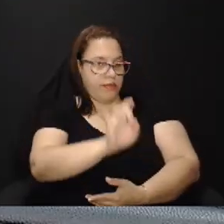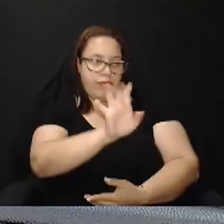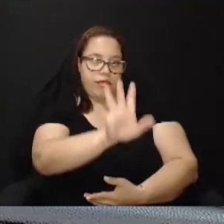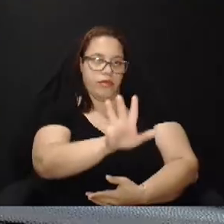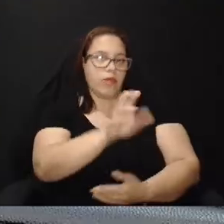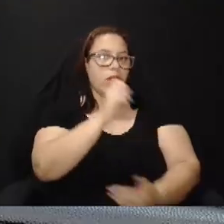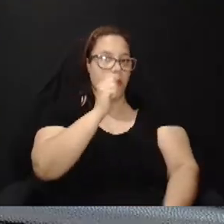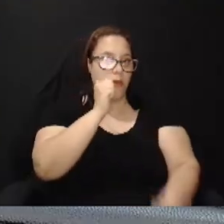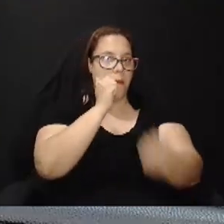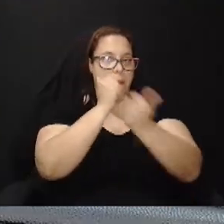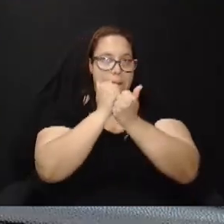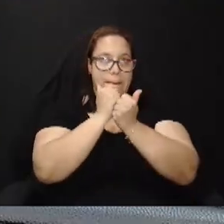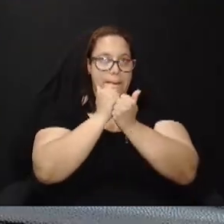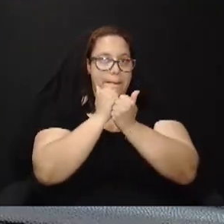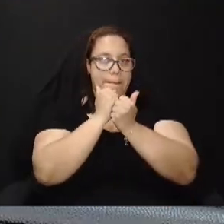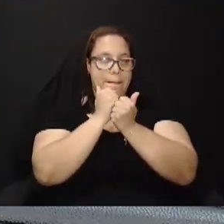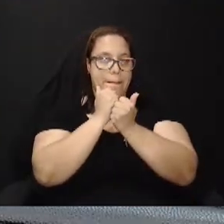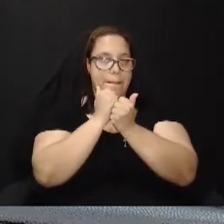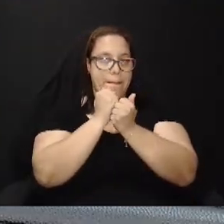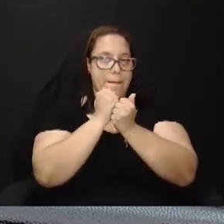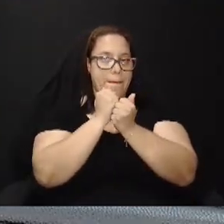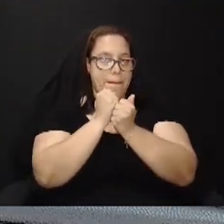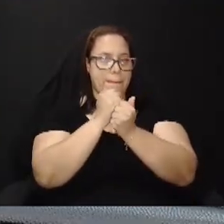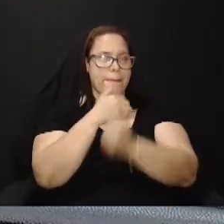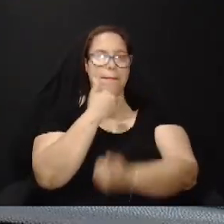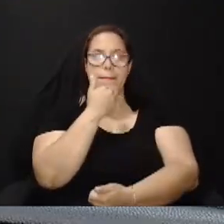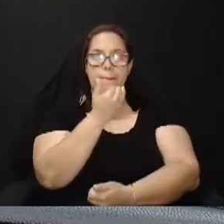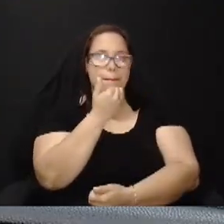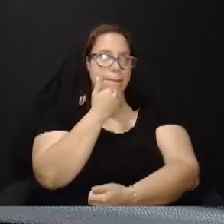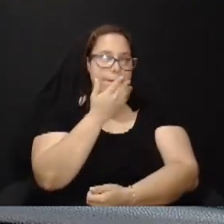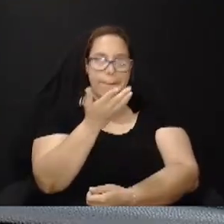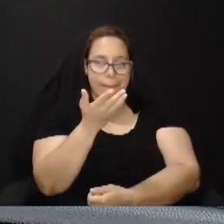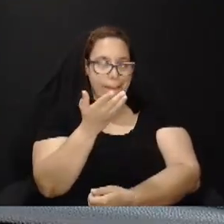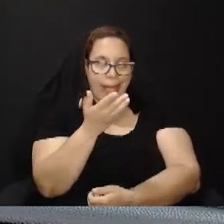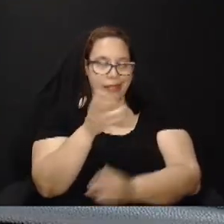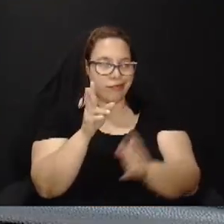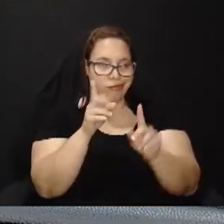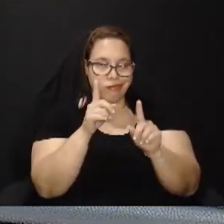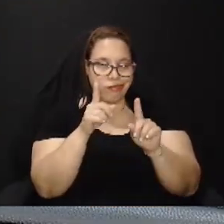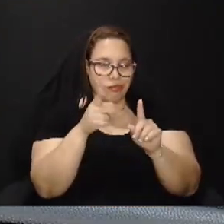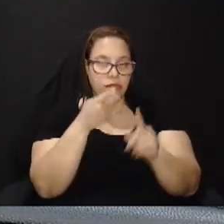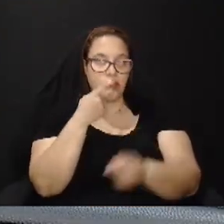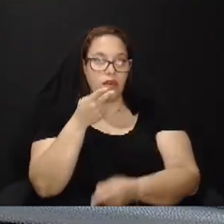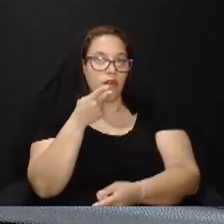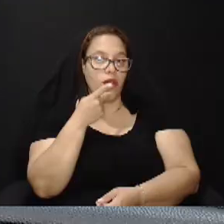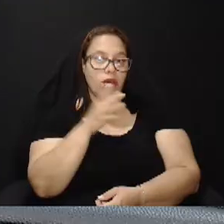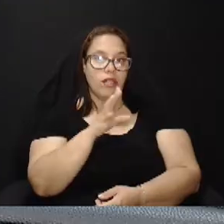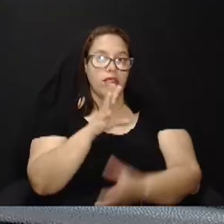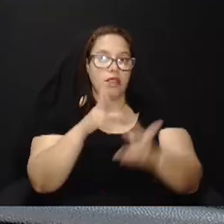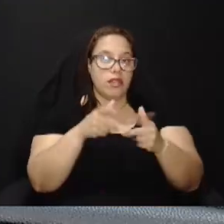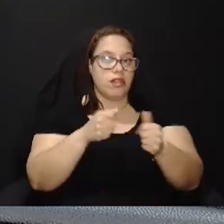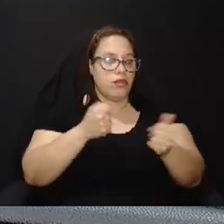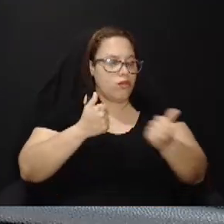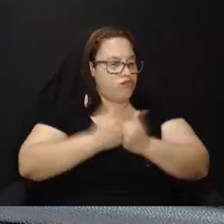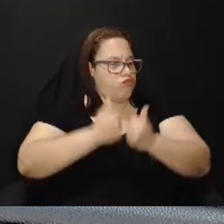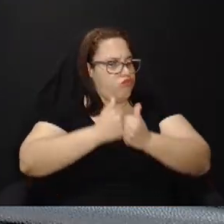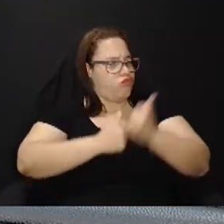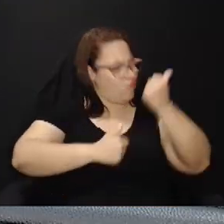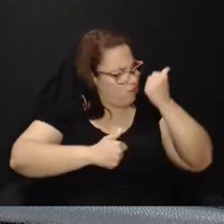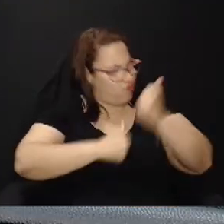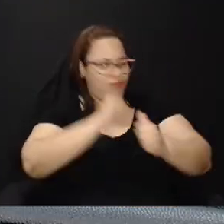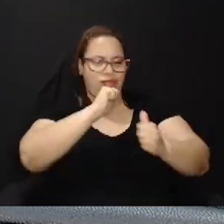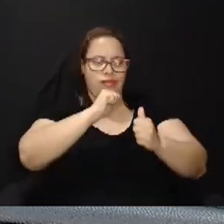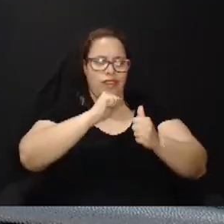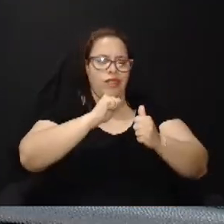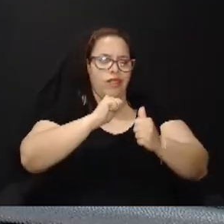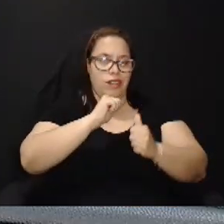né, incomensurável, que não tem nenhum tipo de mazela em dizer que defendo o esporte da cabeça até